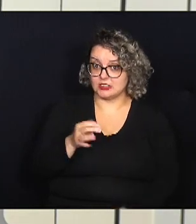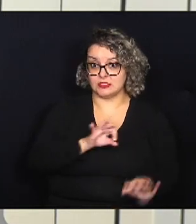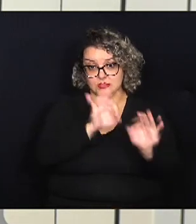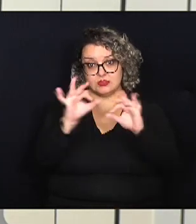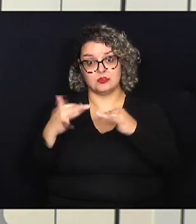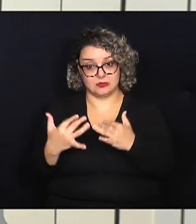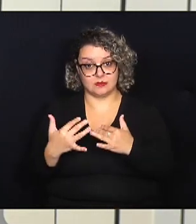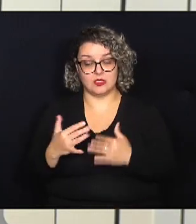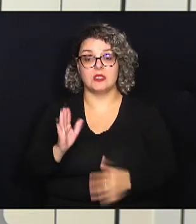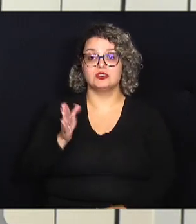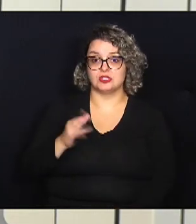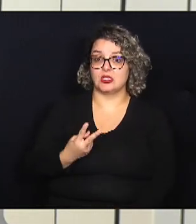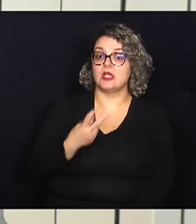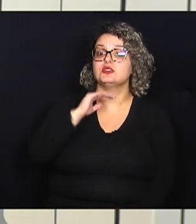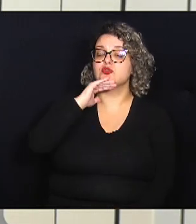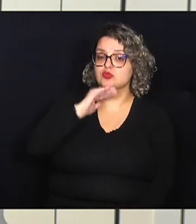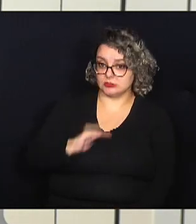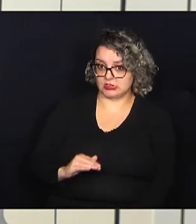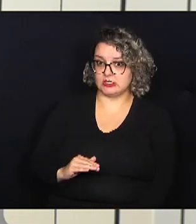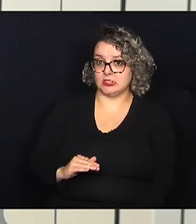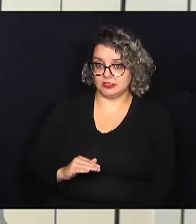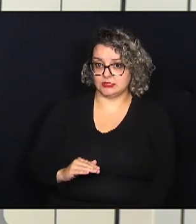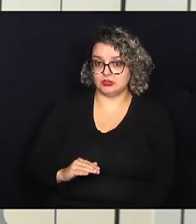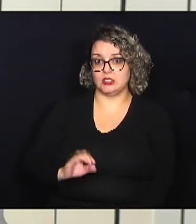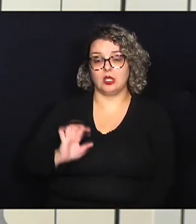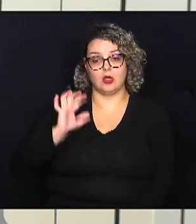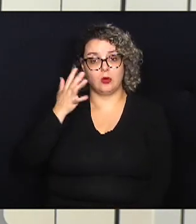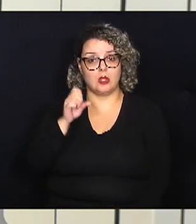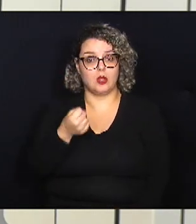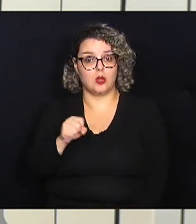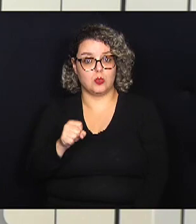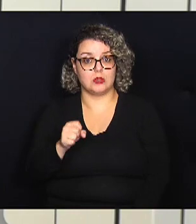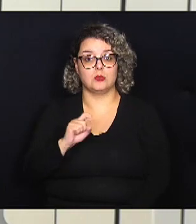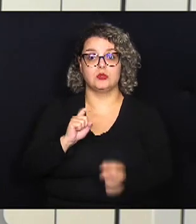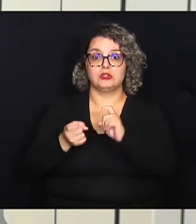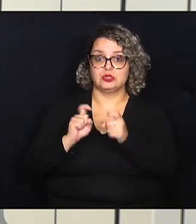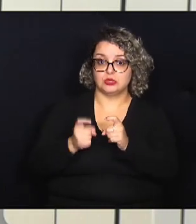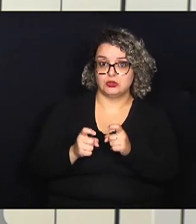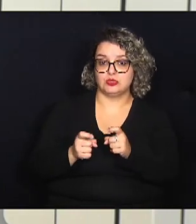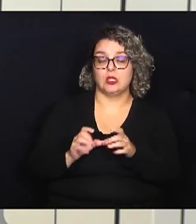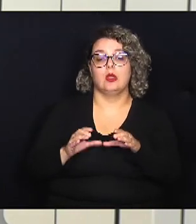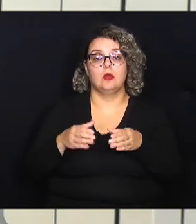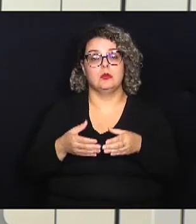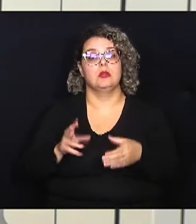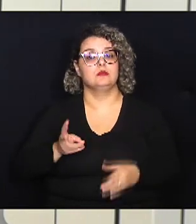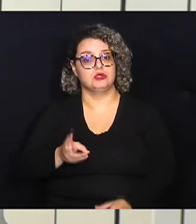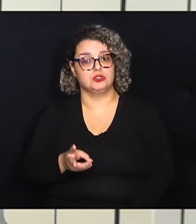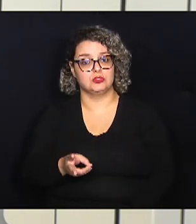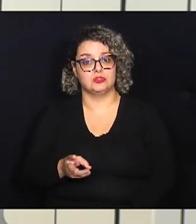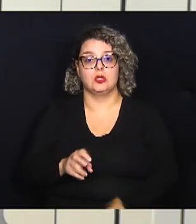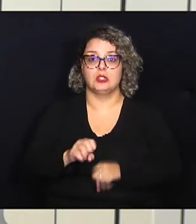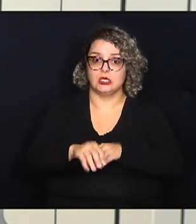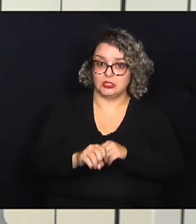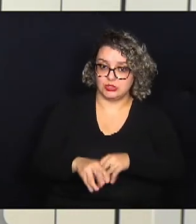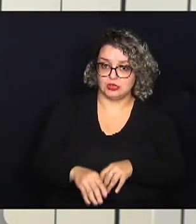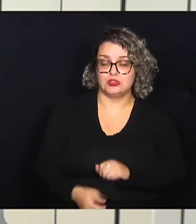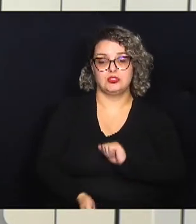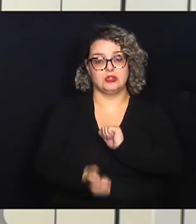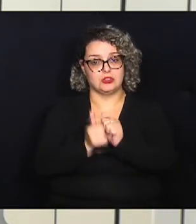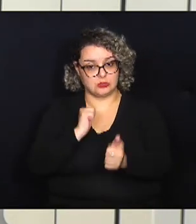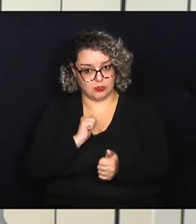hein? Daqui a pouco, às 2 horas da tarde, acontece a 8ª reunião da Comissão Permanente de Educação e